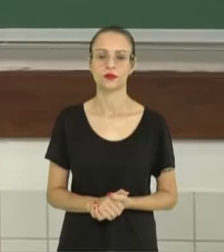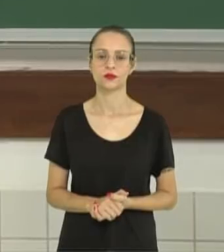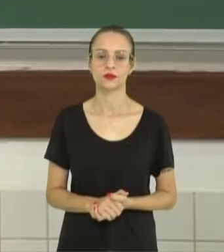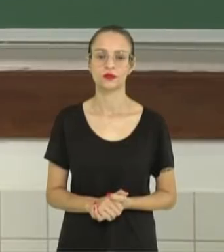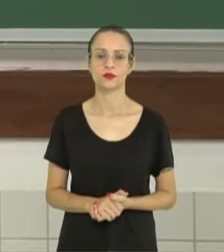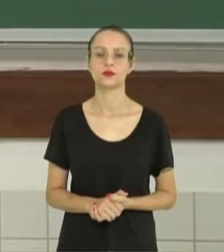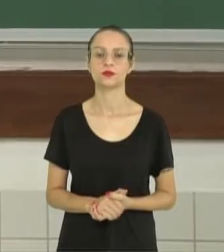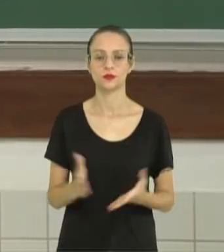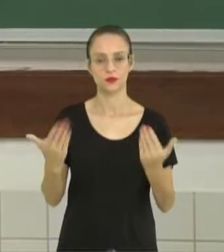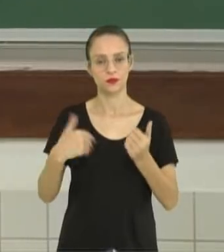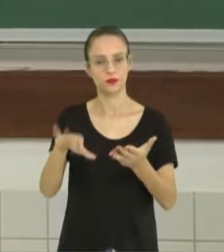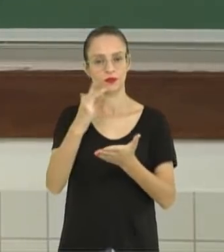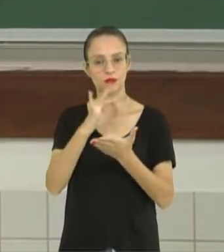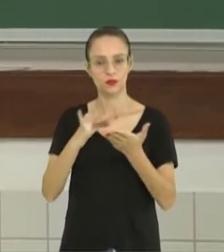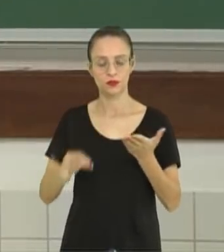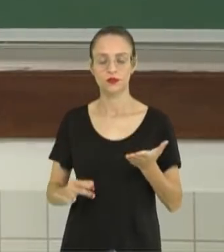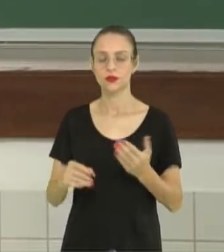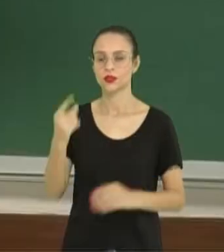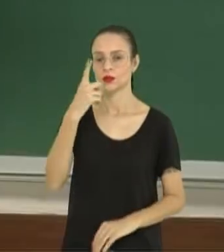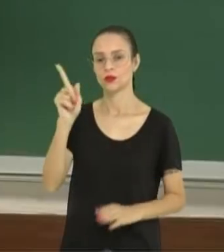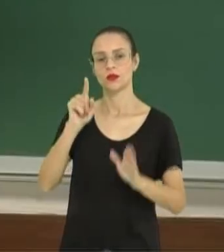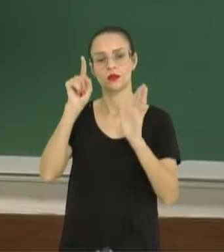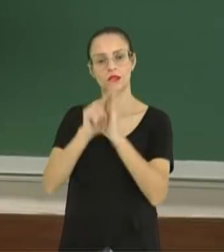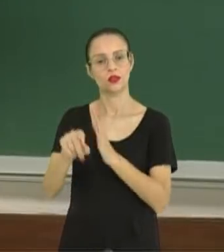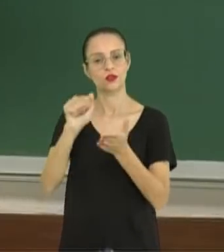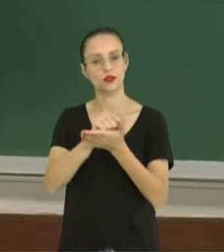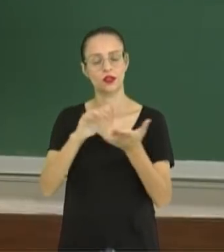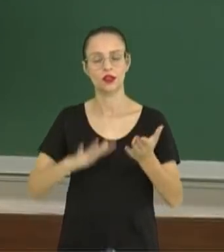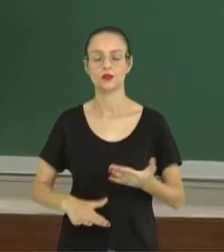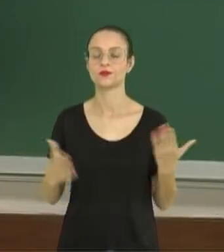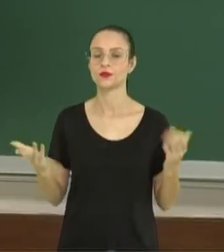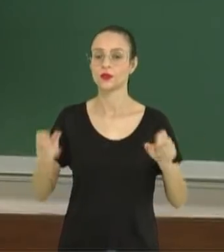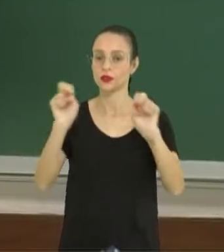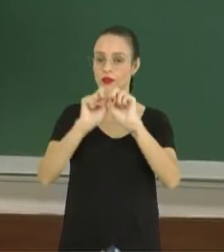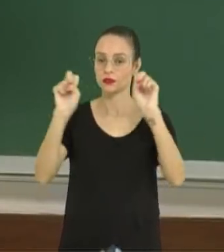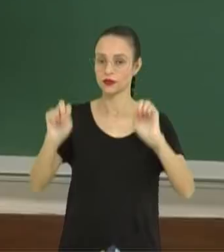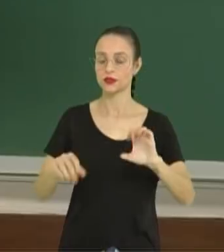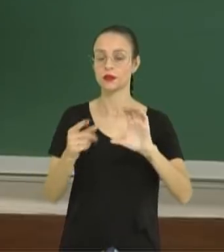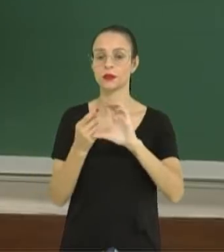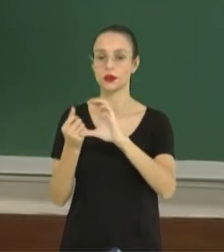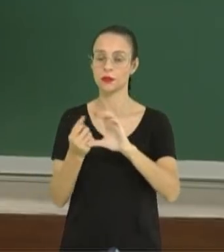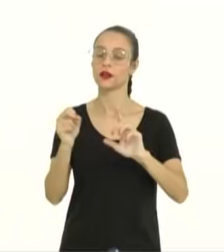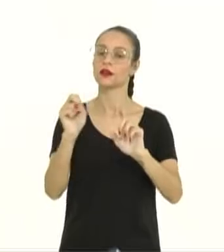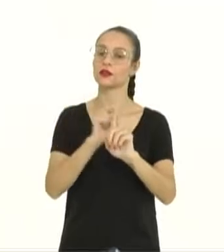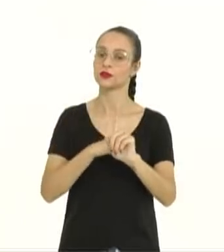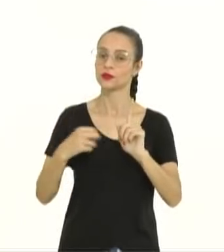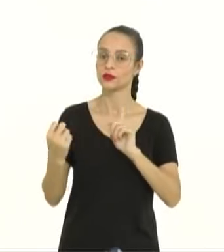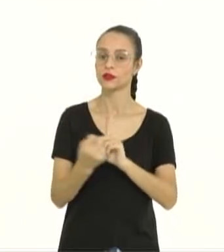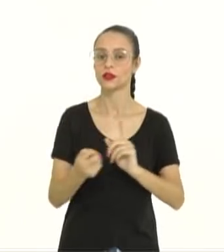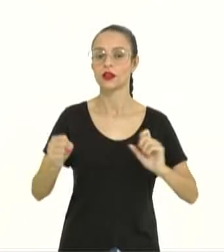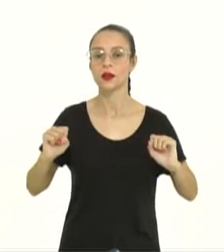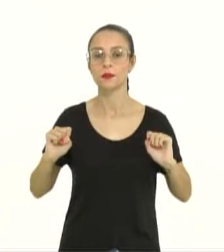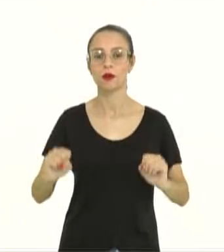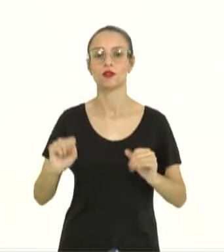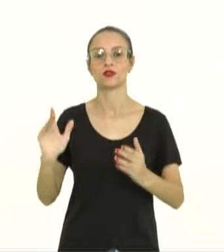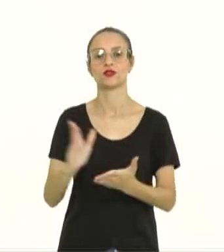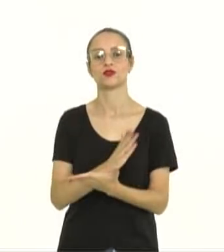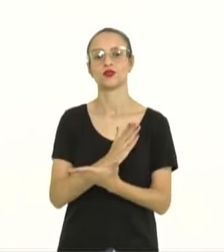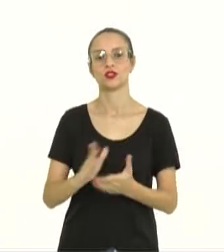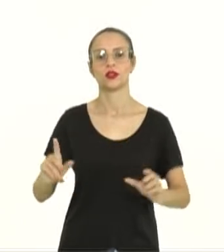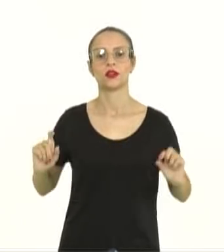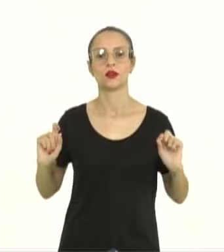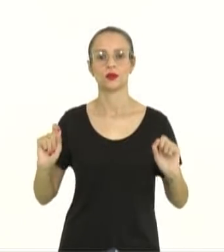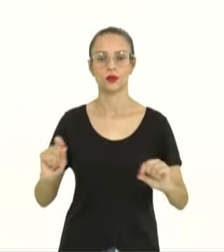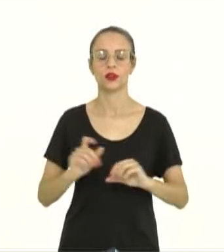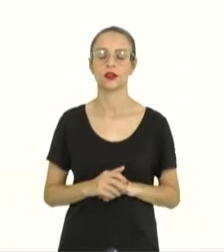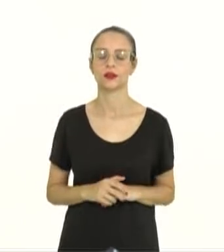Então vamos lá, nona correção do nosso último questionário do dia. No sistema capitalista, a sociedade pode ser dividida em...